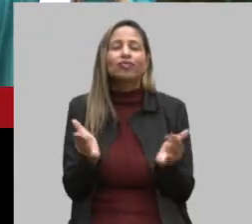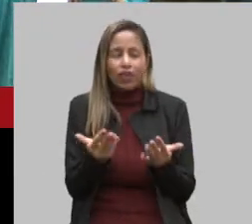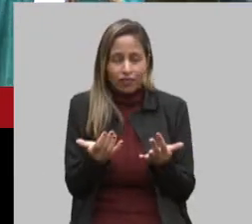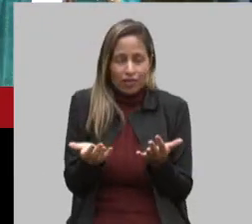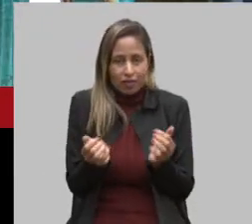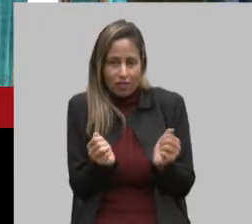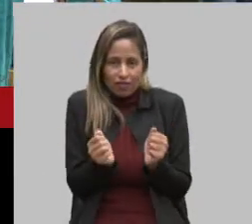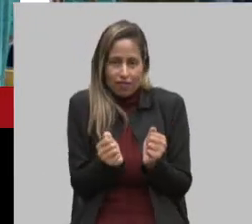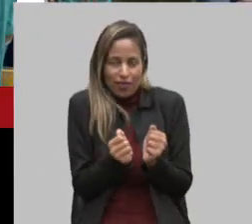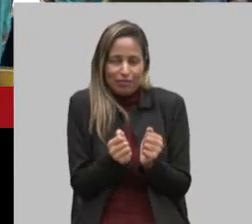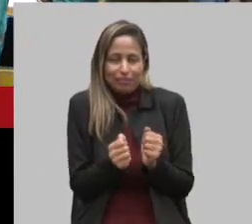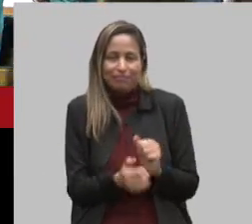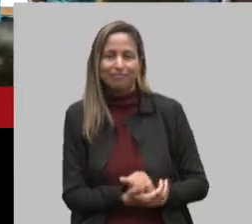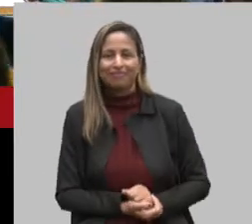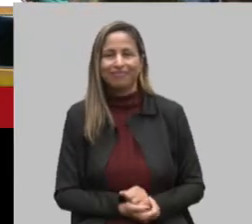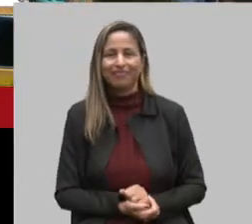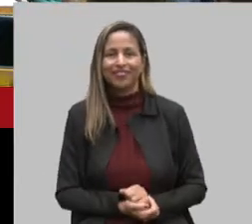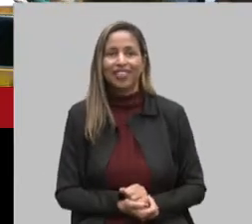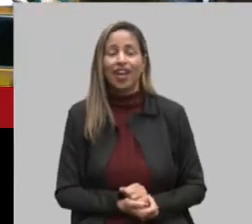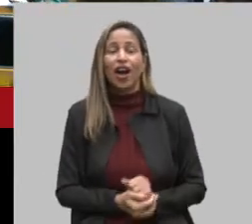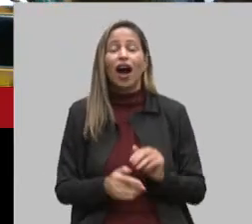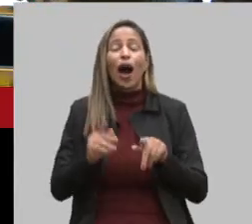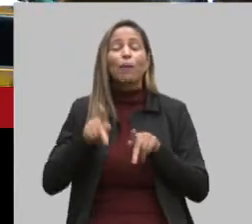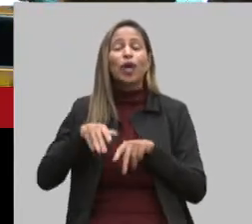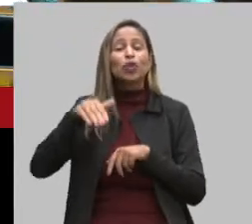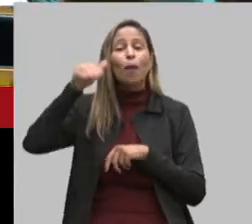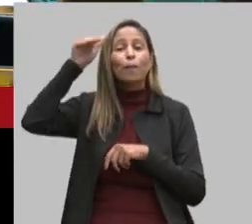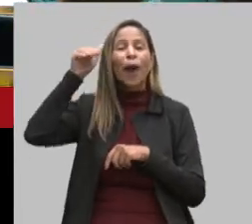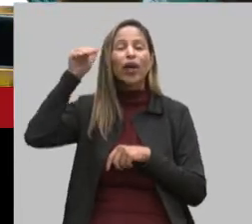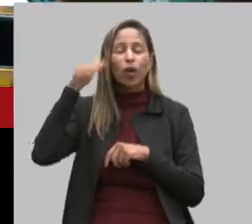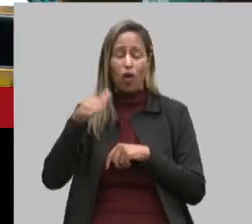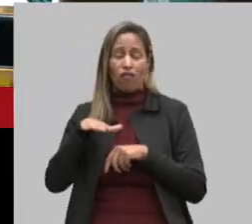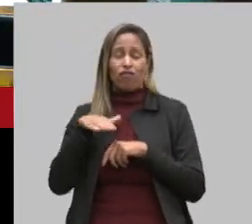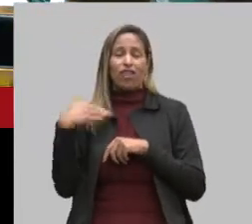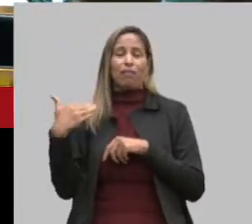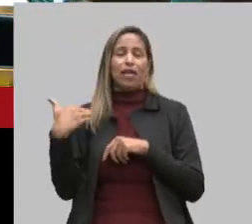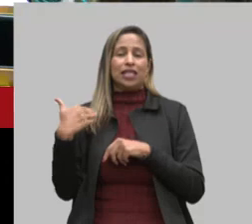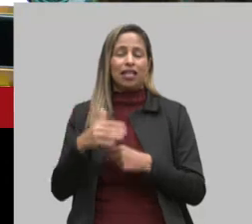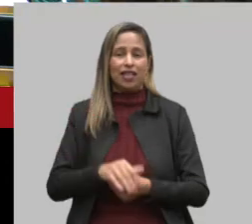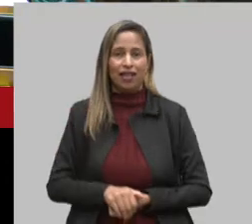favor os maiores mais atrás por